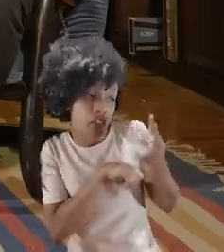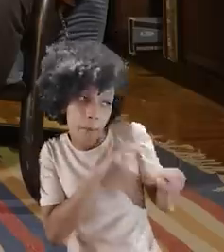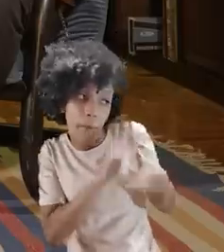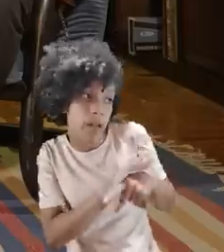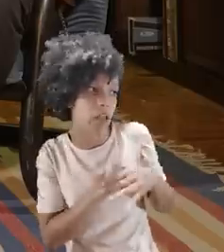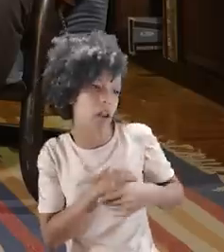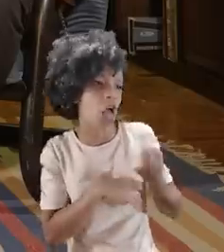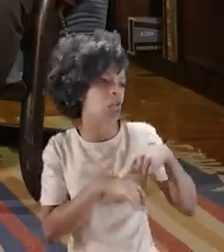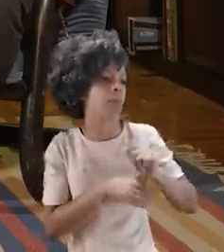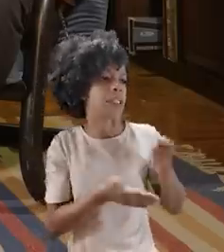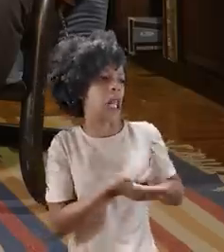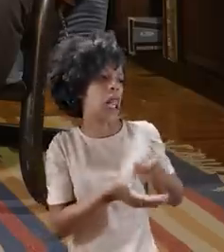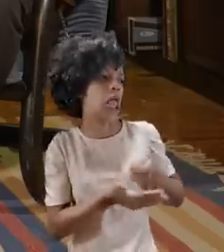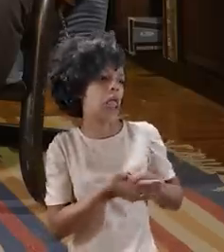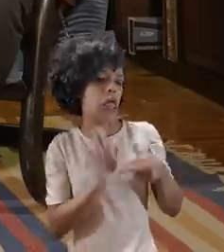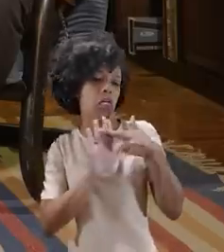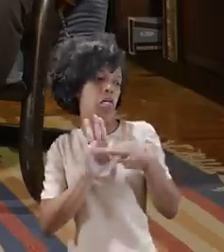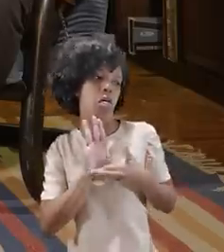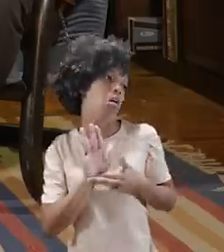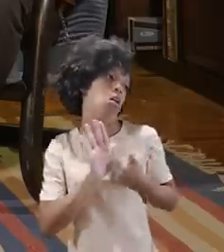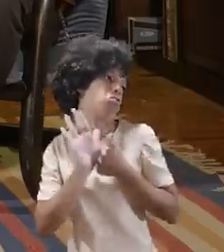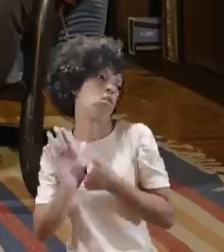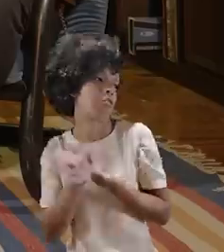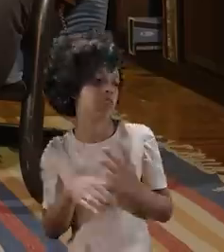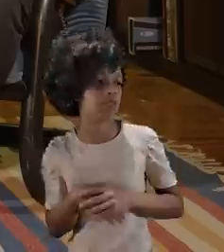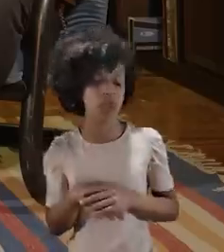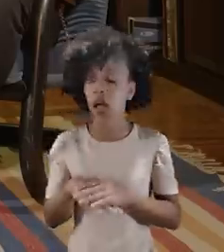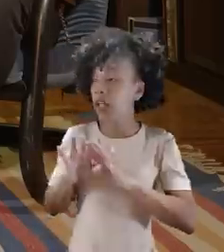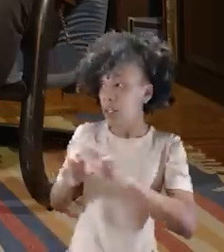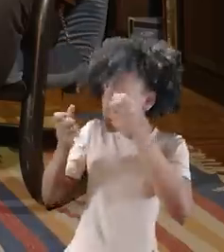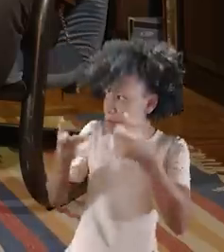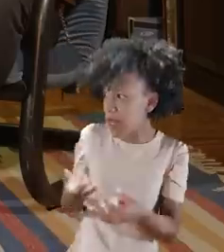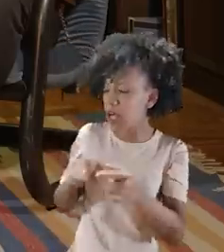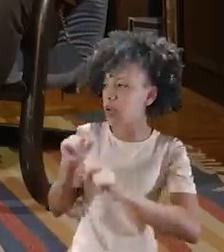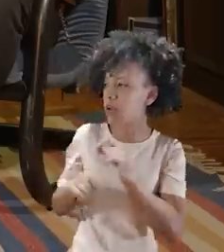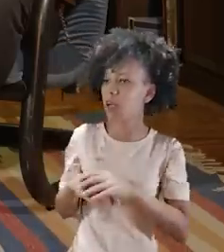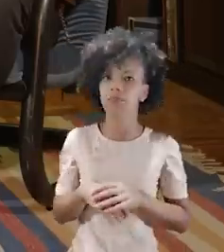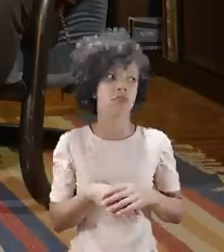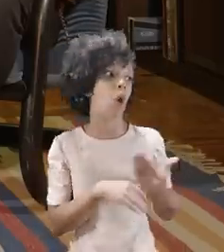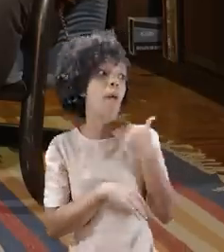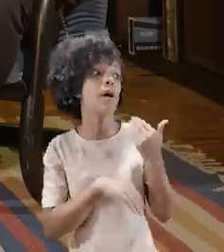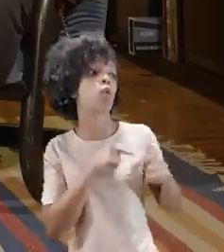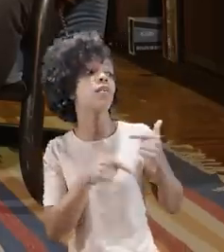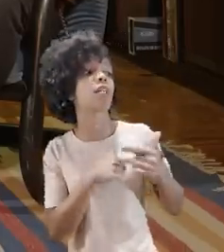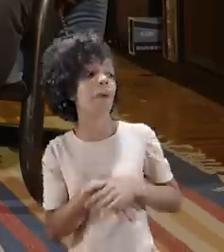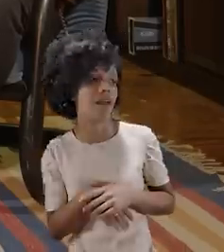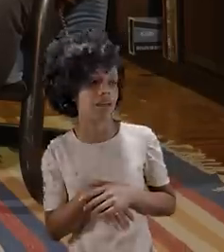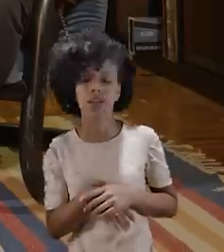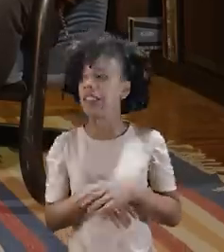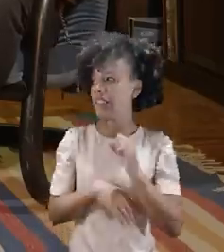não precisa ter essa Safira de quer dizer o que a gente a gente vai falar no banco para o